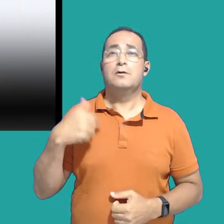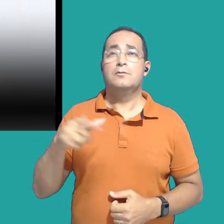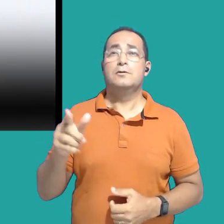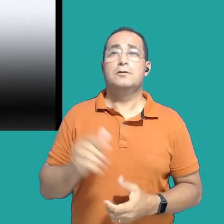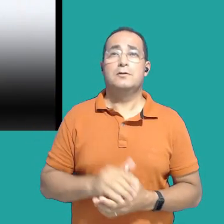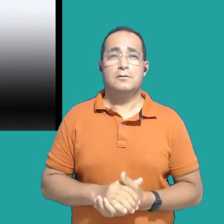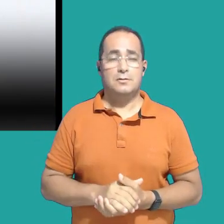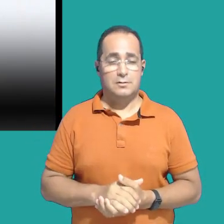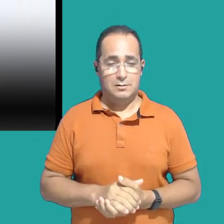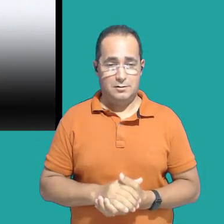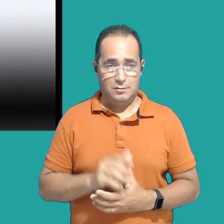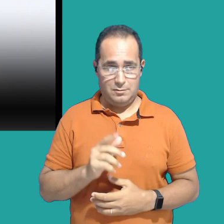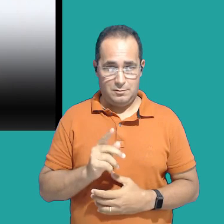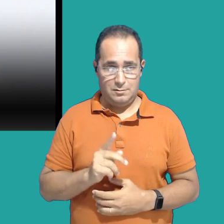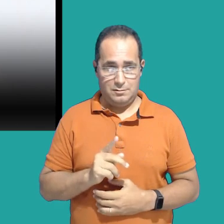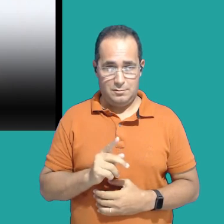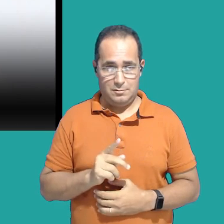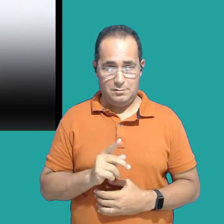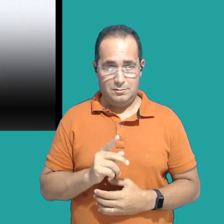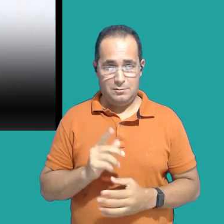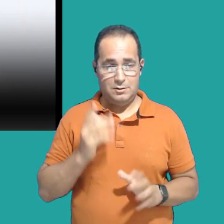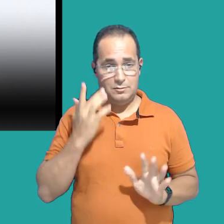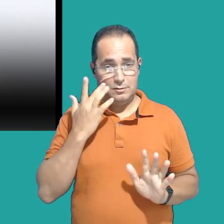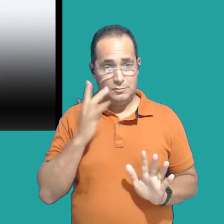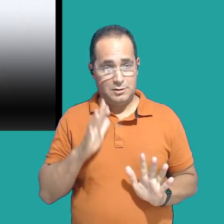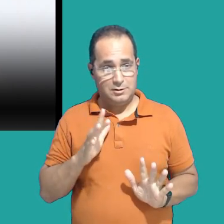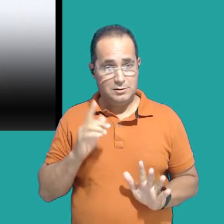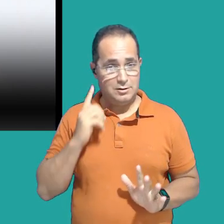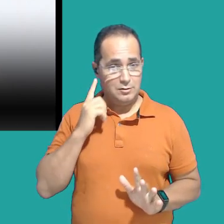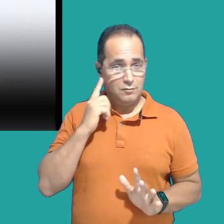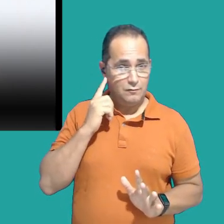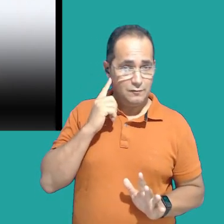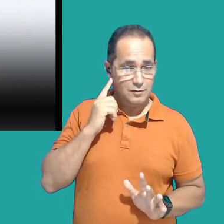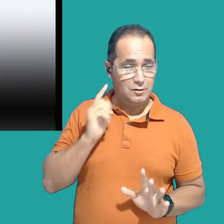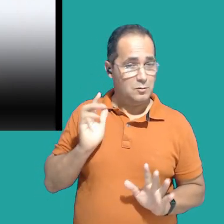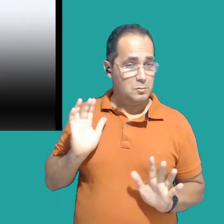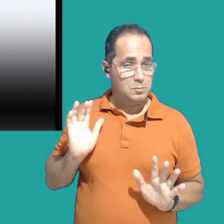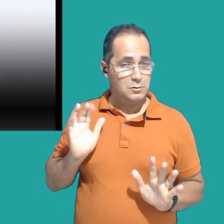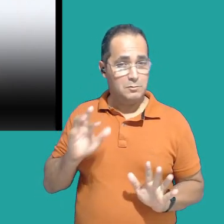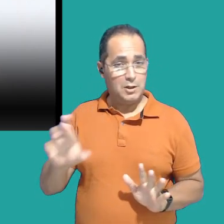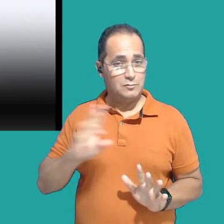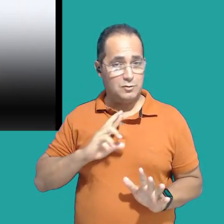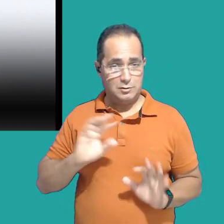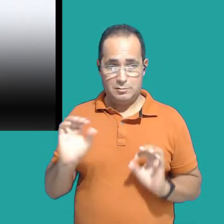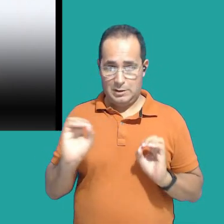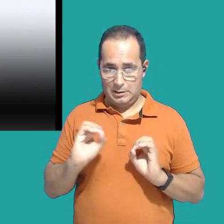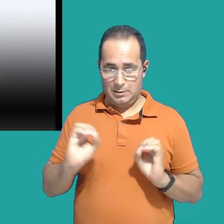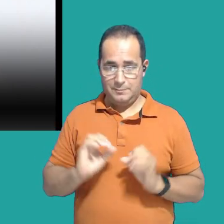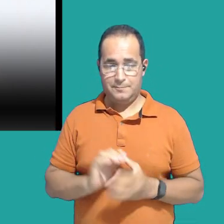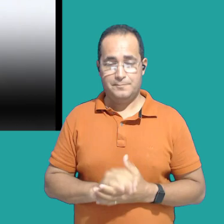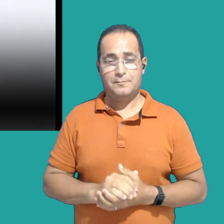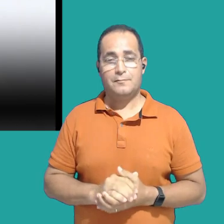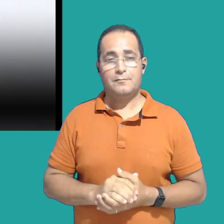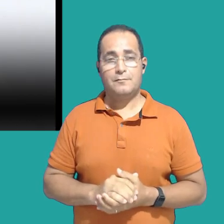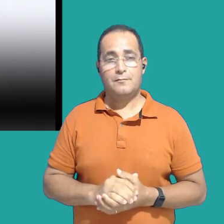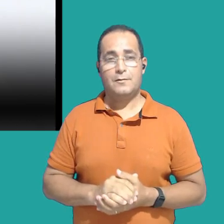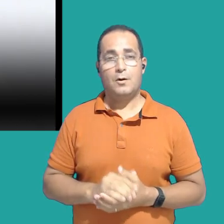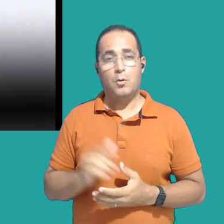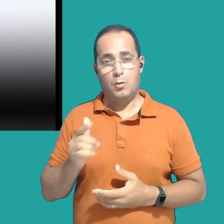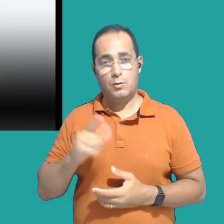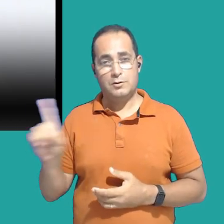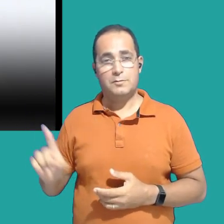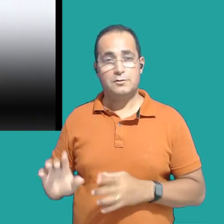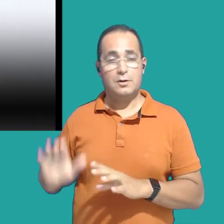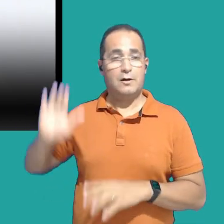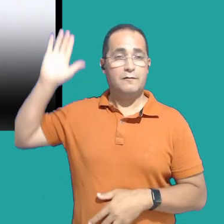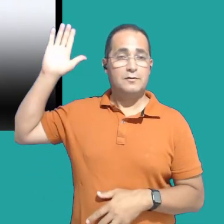ir. Ele, não sei se ele não ouviu, o que é que foi, mas não me respondeu. Uhum. Aí